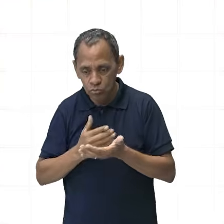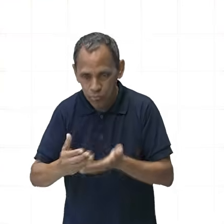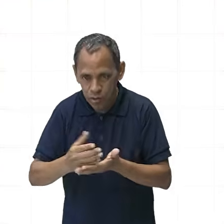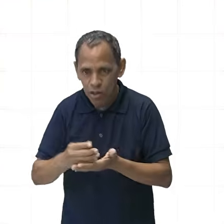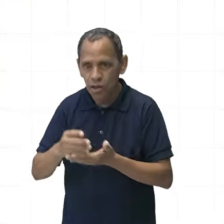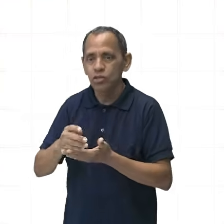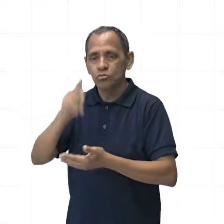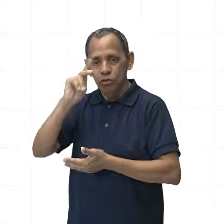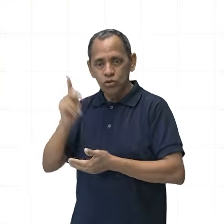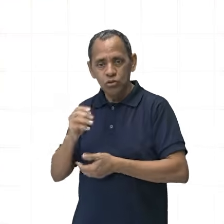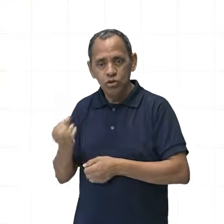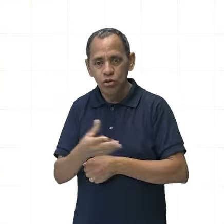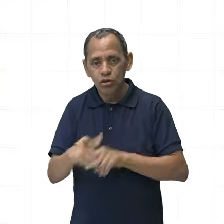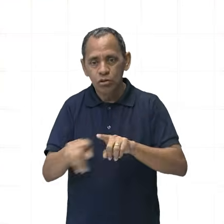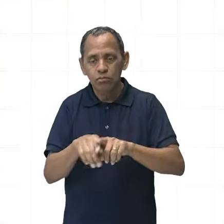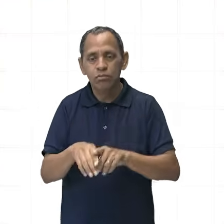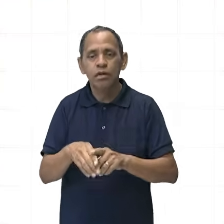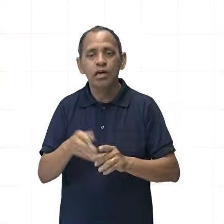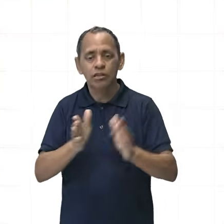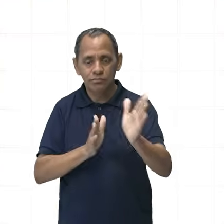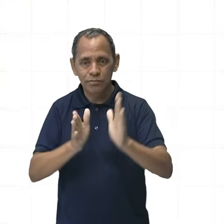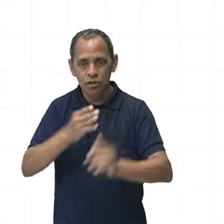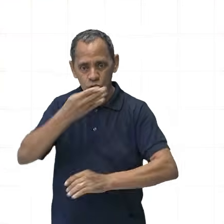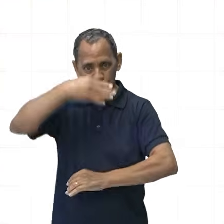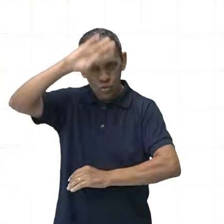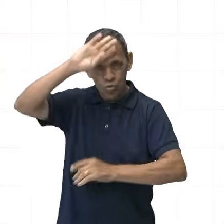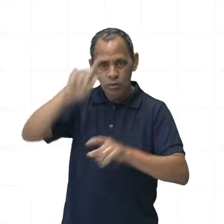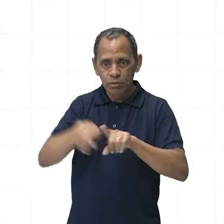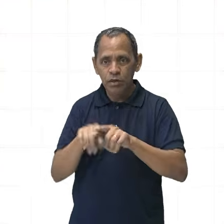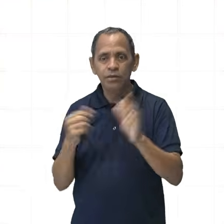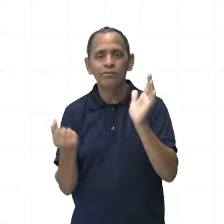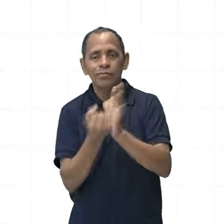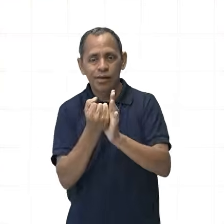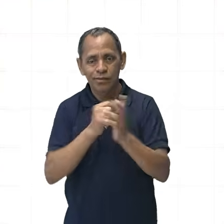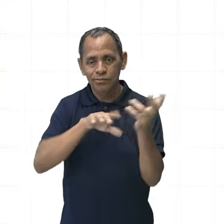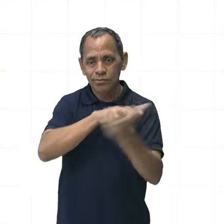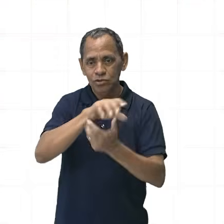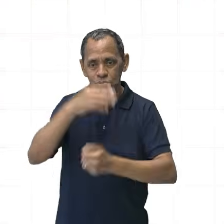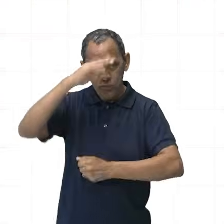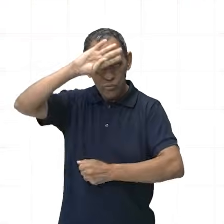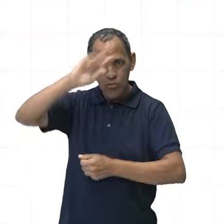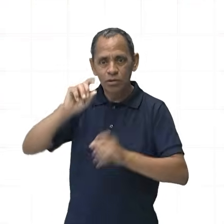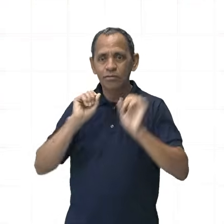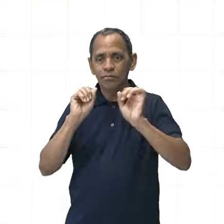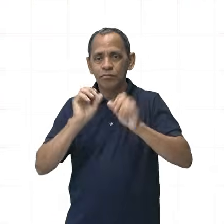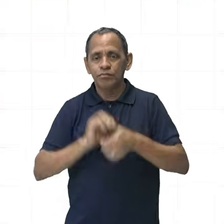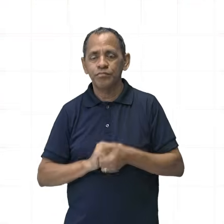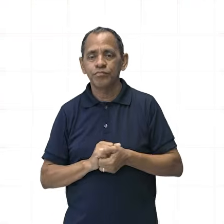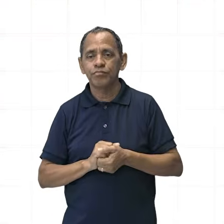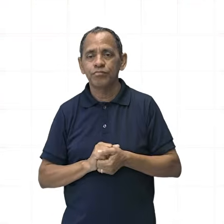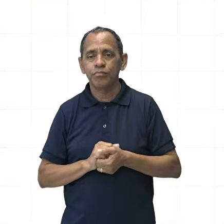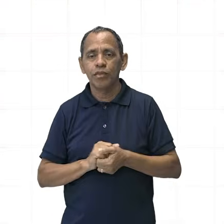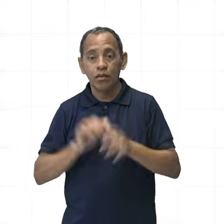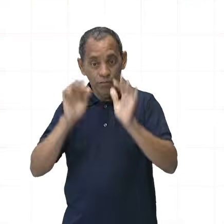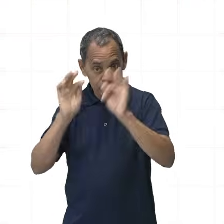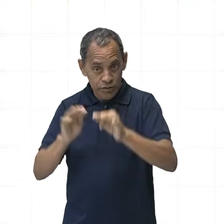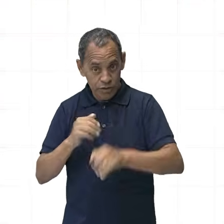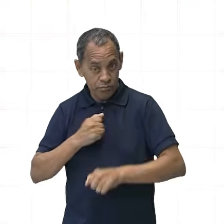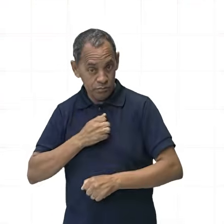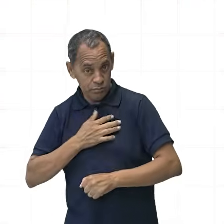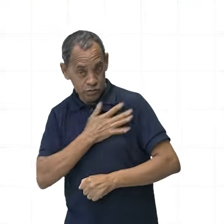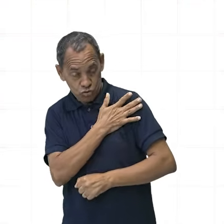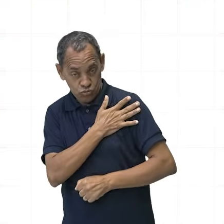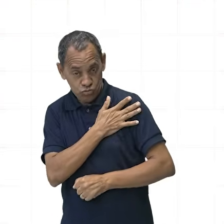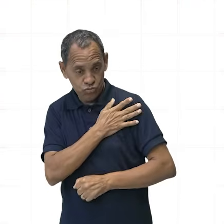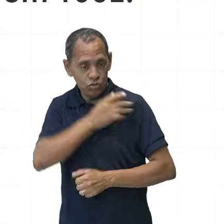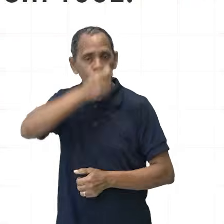o fim da ditadura de Batista e o início de uma nova era na história de Cuba, certo? E quais serão os impactos